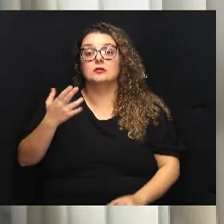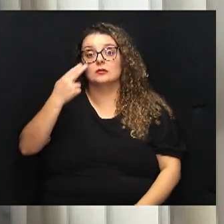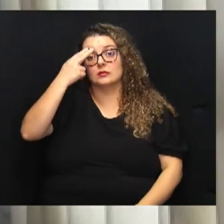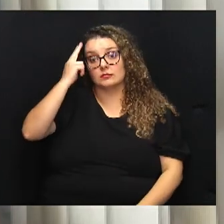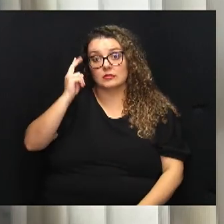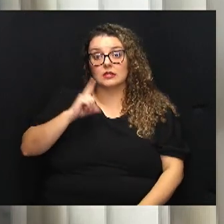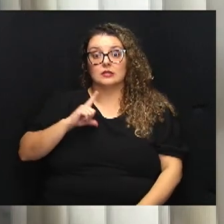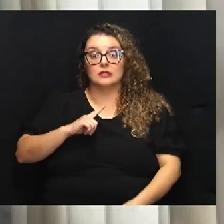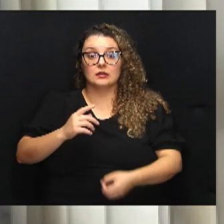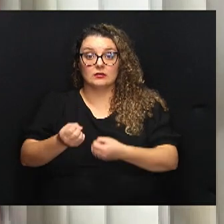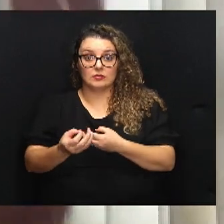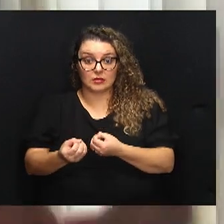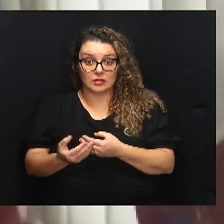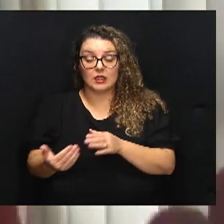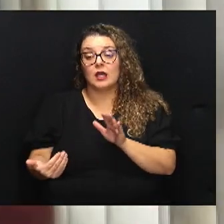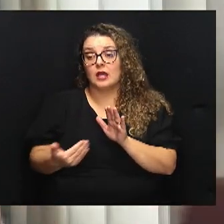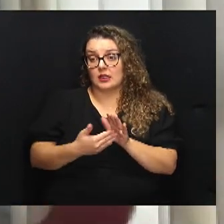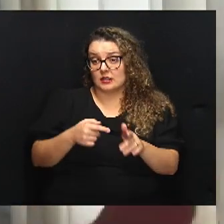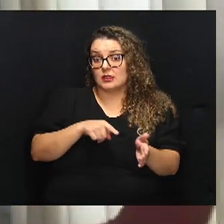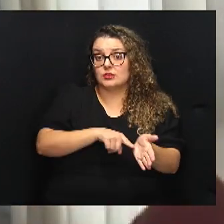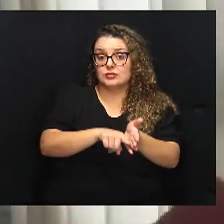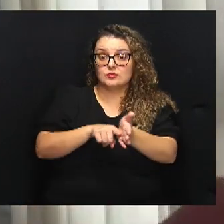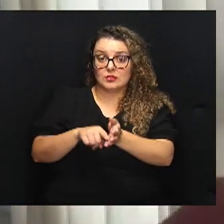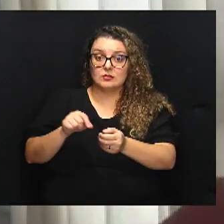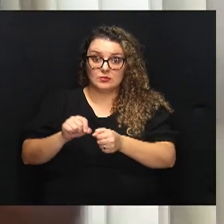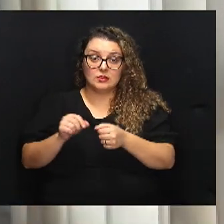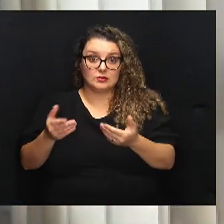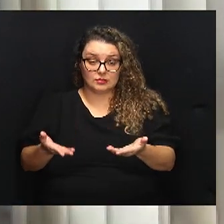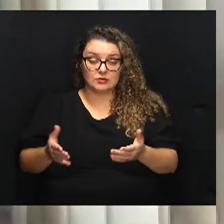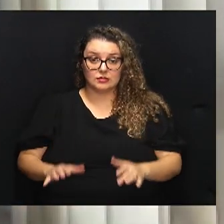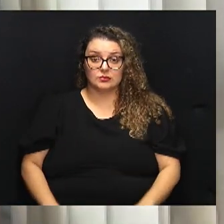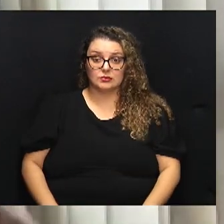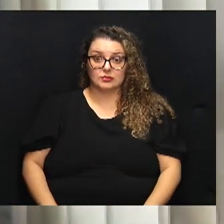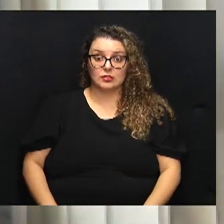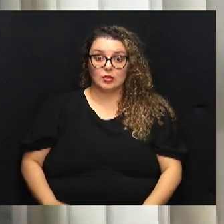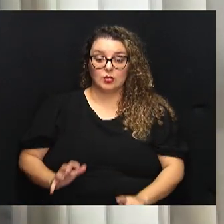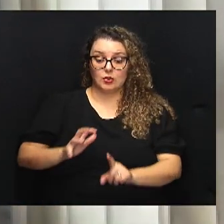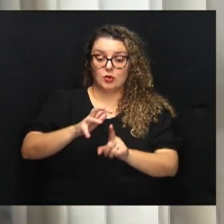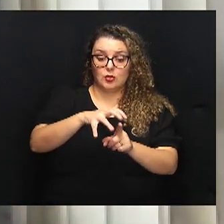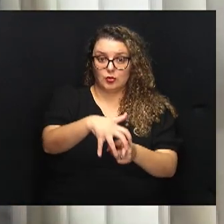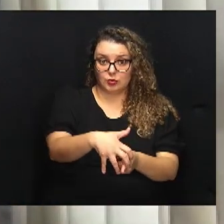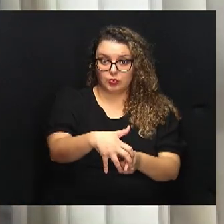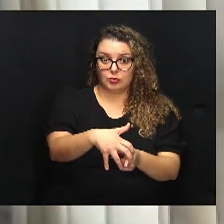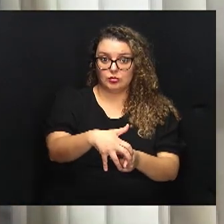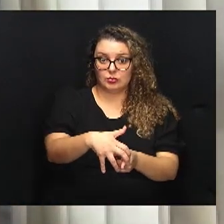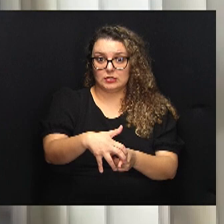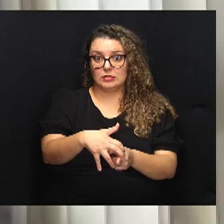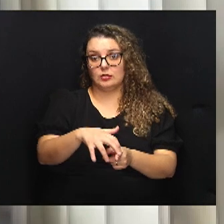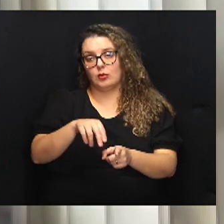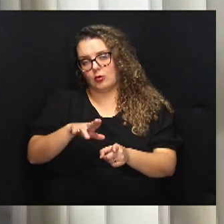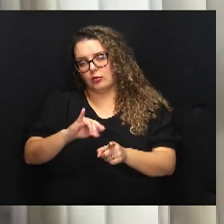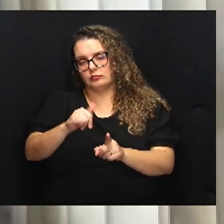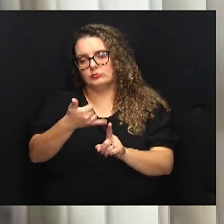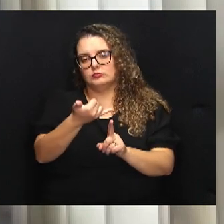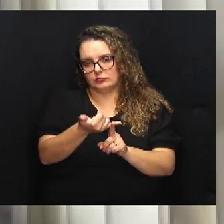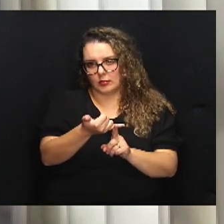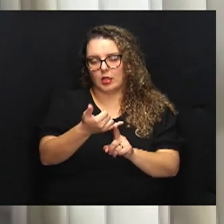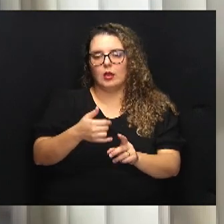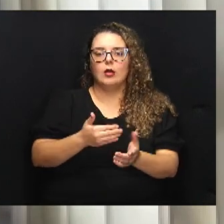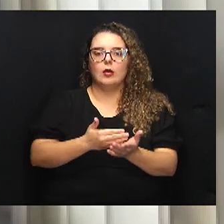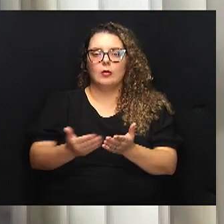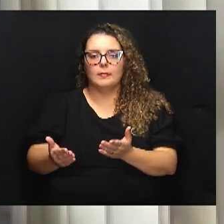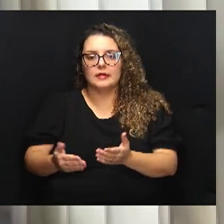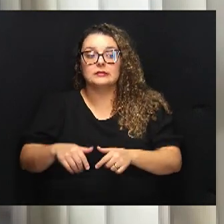dados, até de uma pesquisa que eu fiz, né, de que o bullying ele começa de forma mais